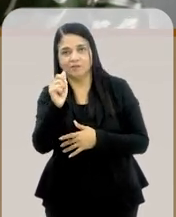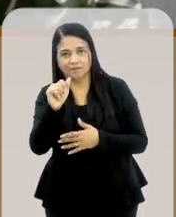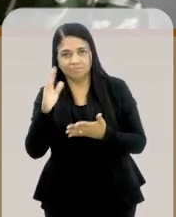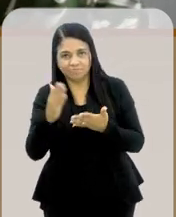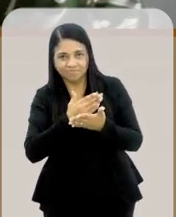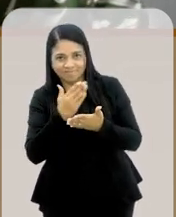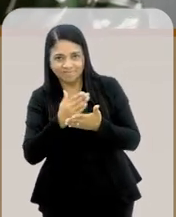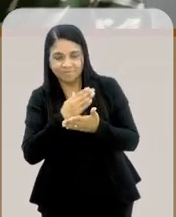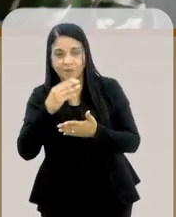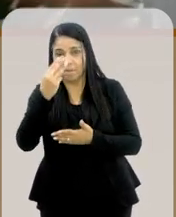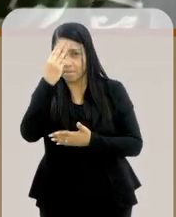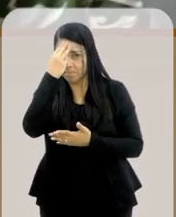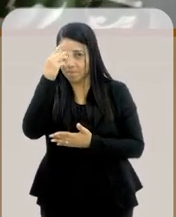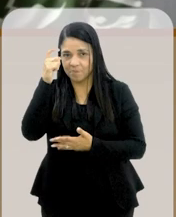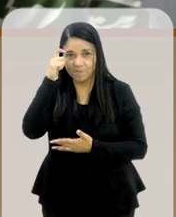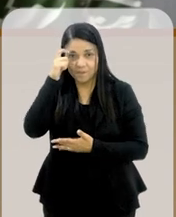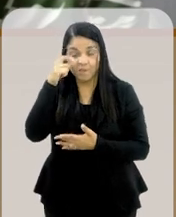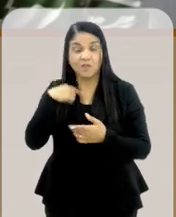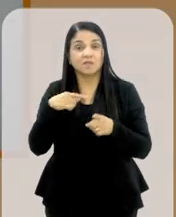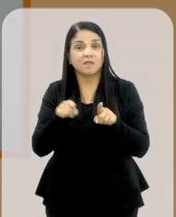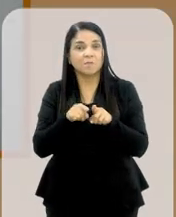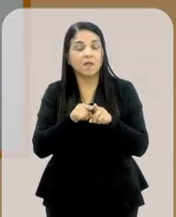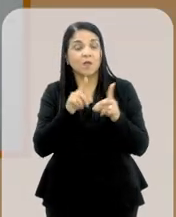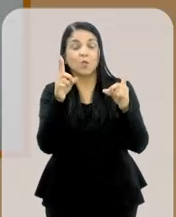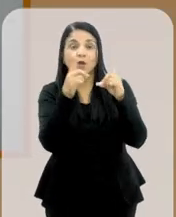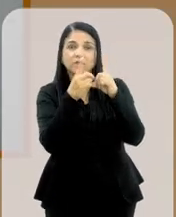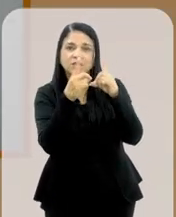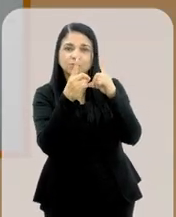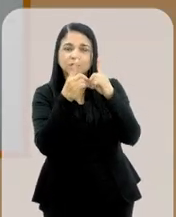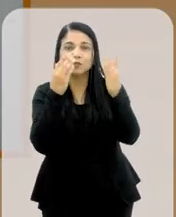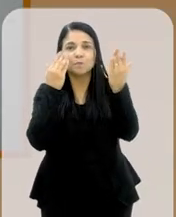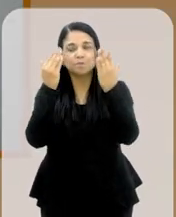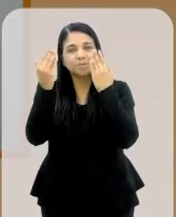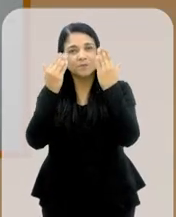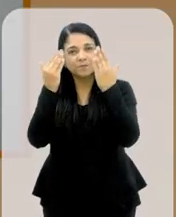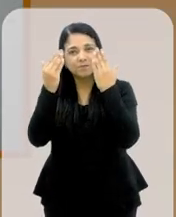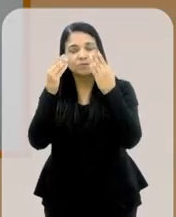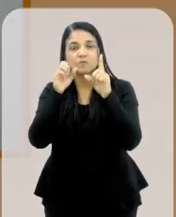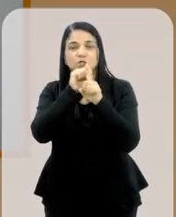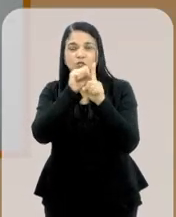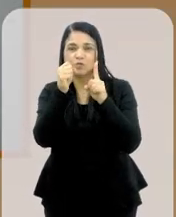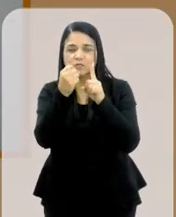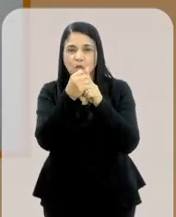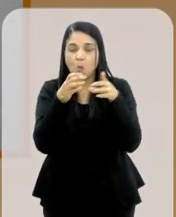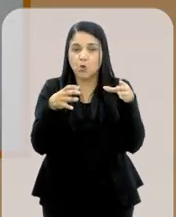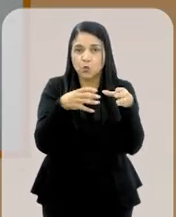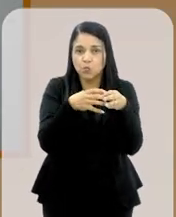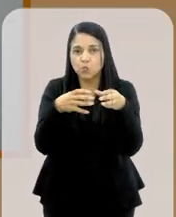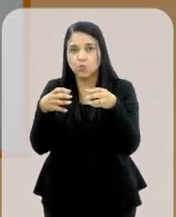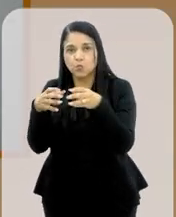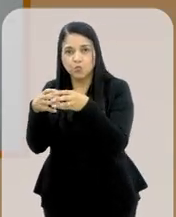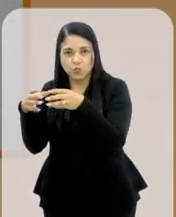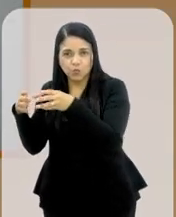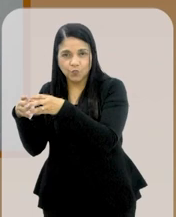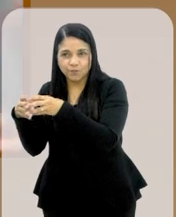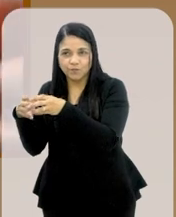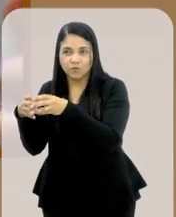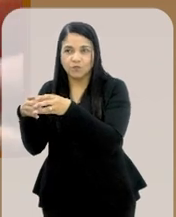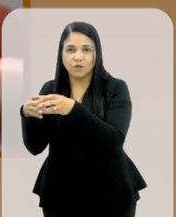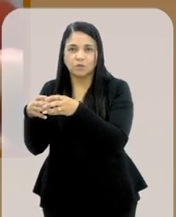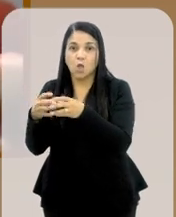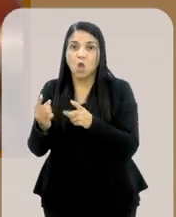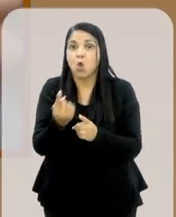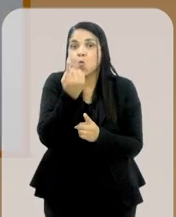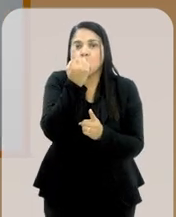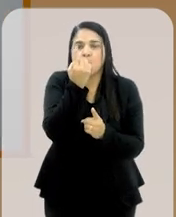Penha, né? Como essa questão aí do atendimento psicossocial em grupos, né? Nós